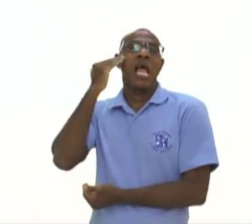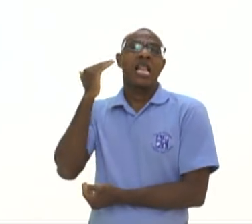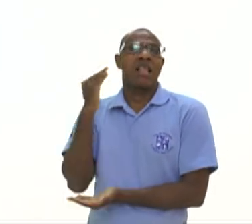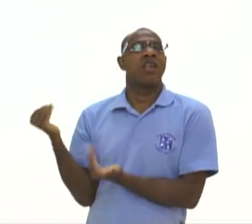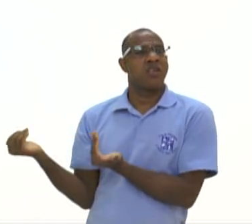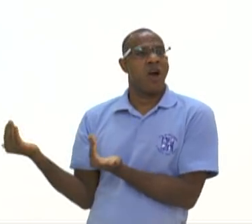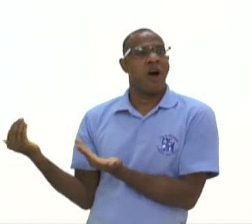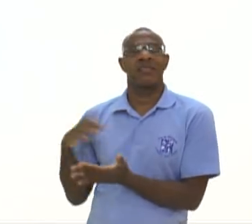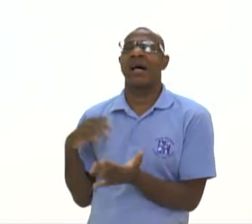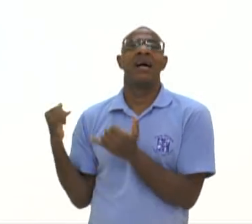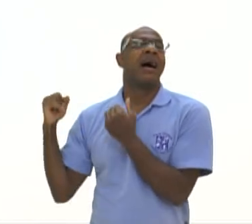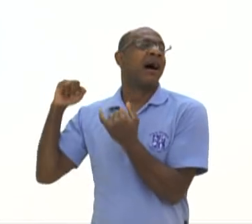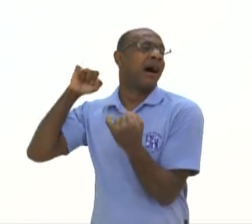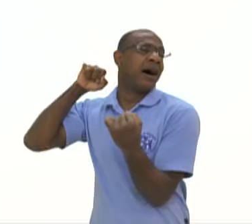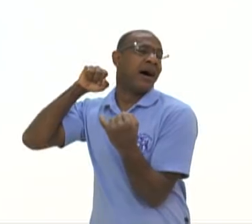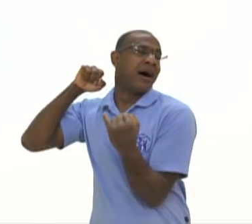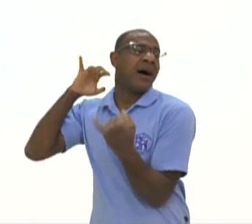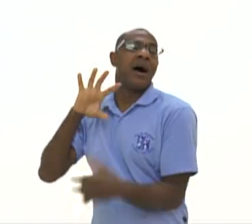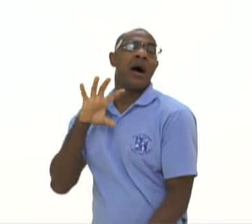né, apaixonados,